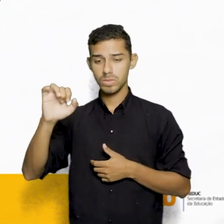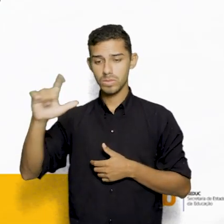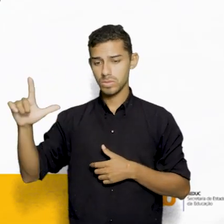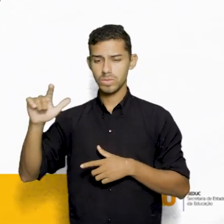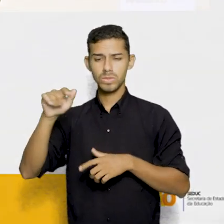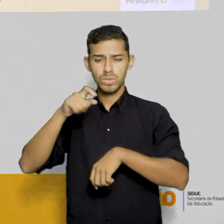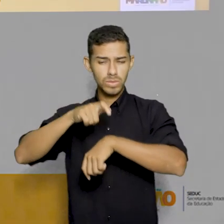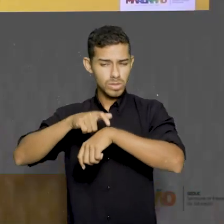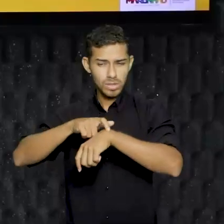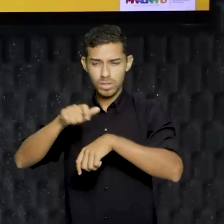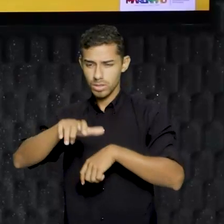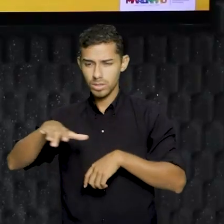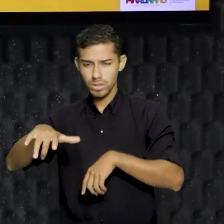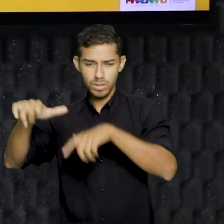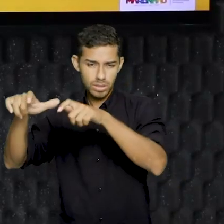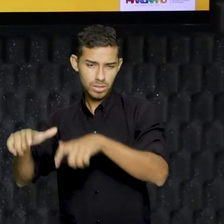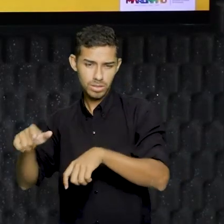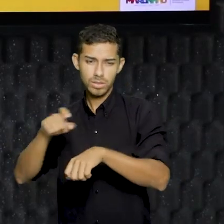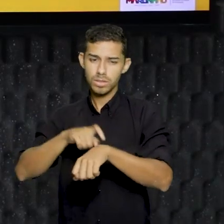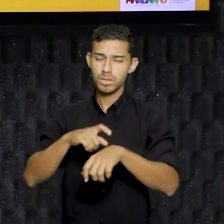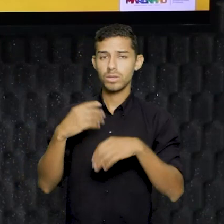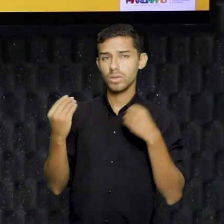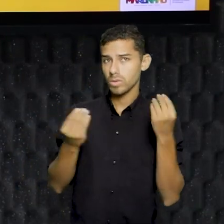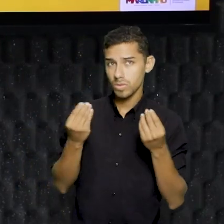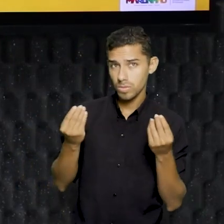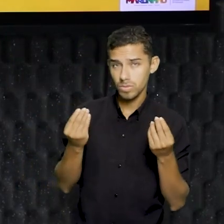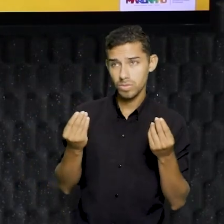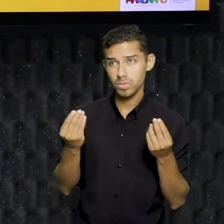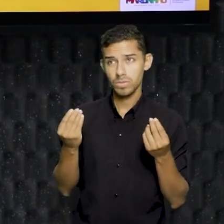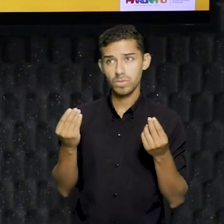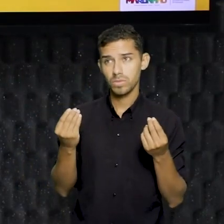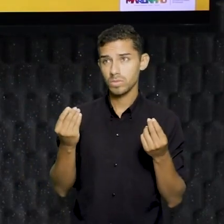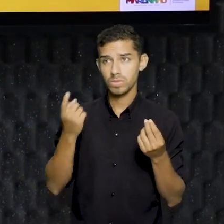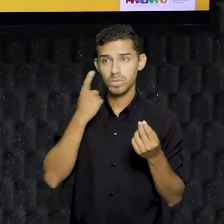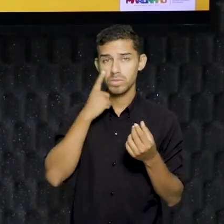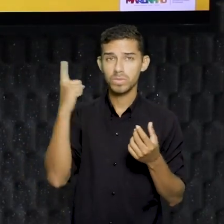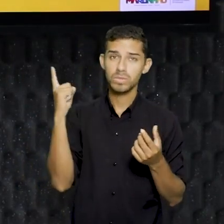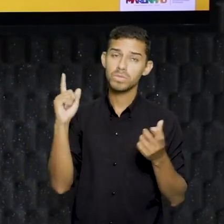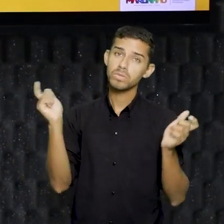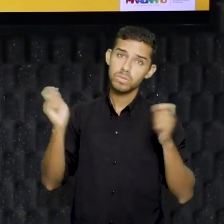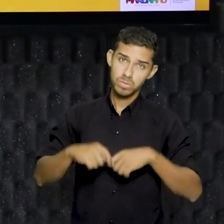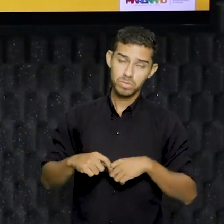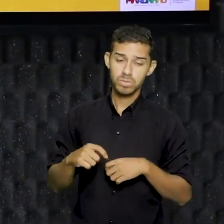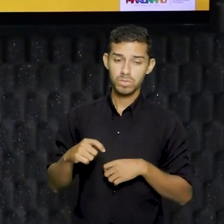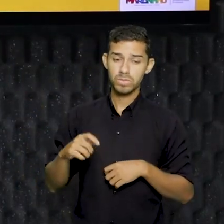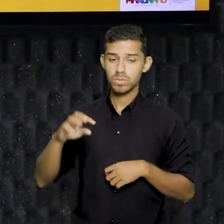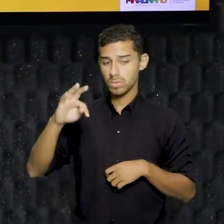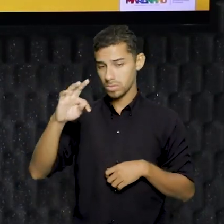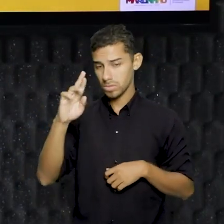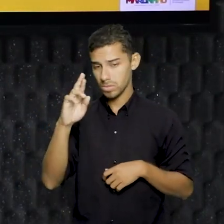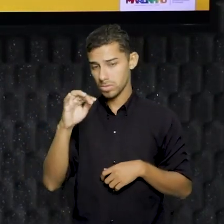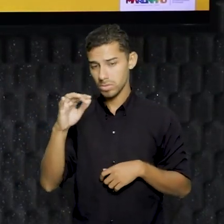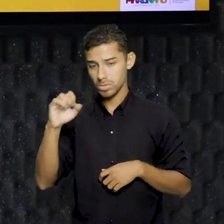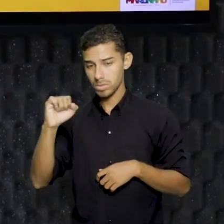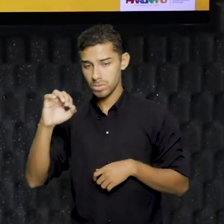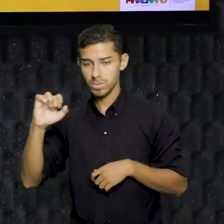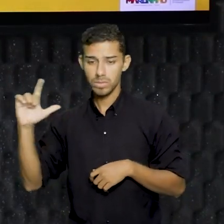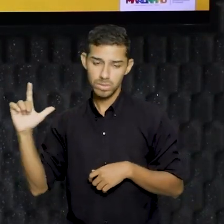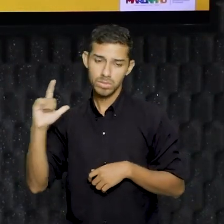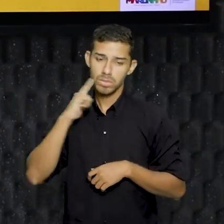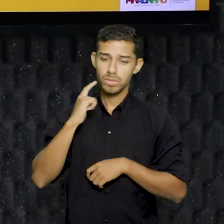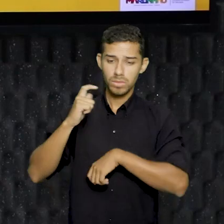e o tempo como formas a priori Olha só nessa segunda questão Será que a transcendental fala de